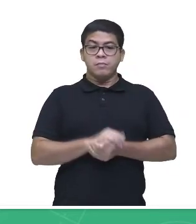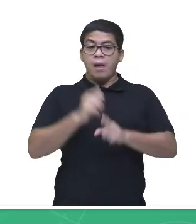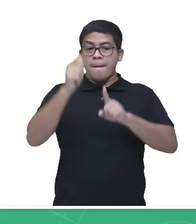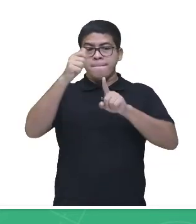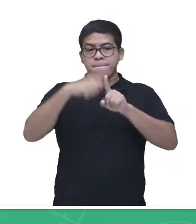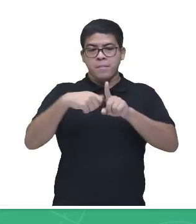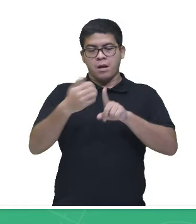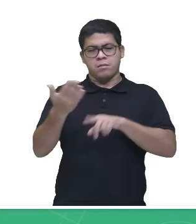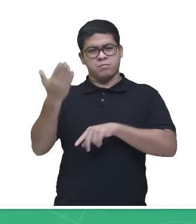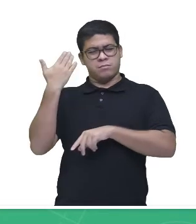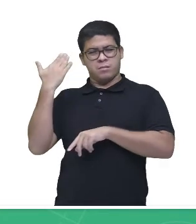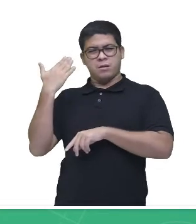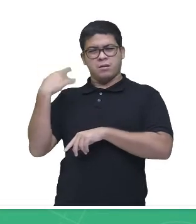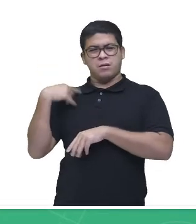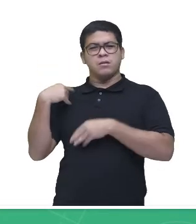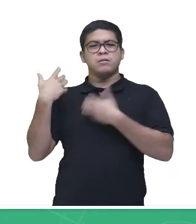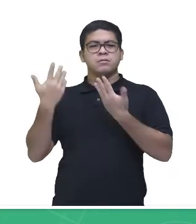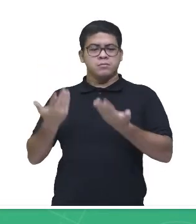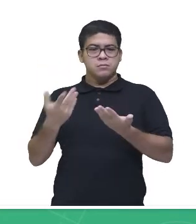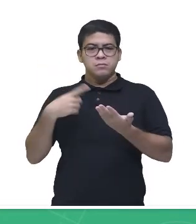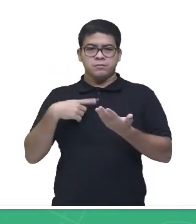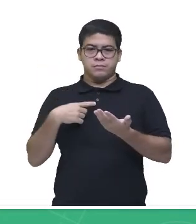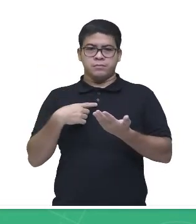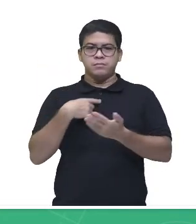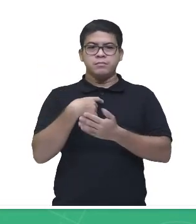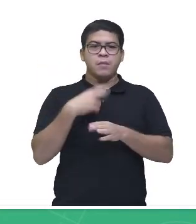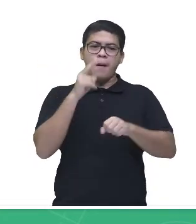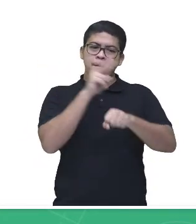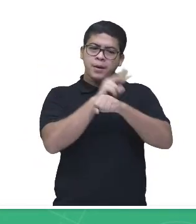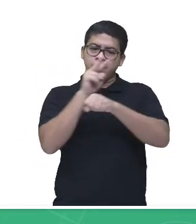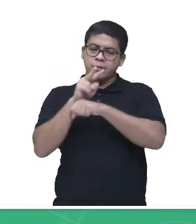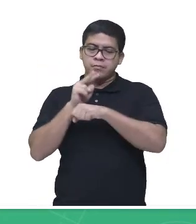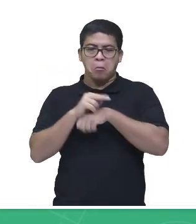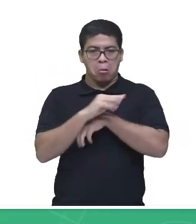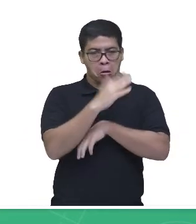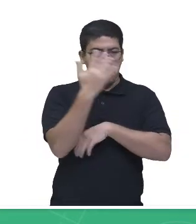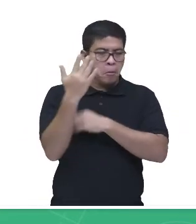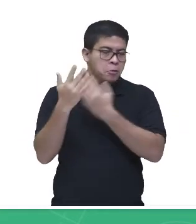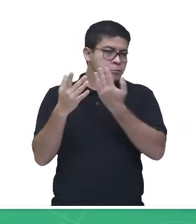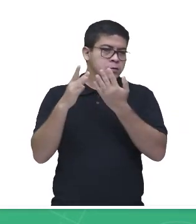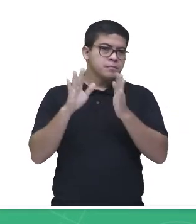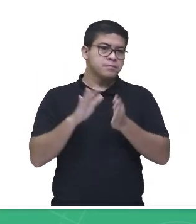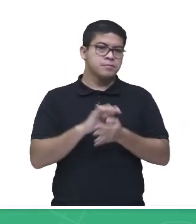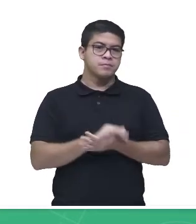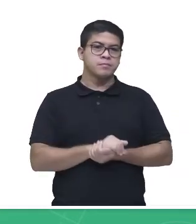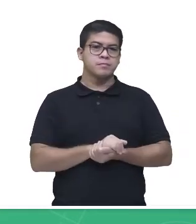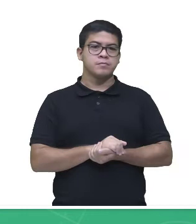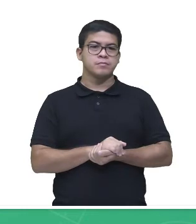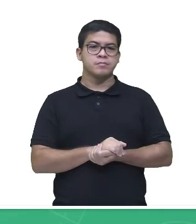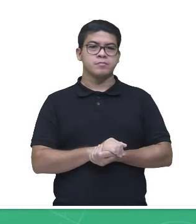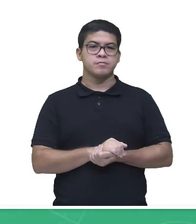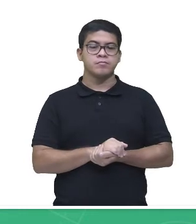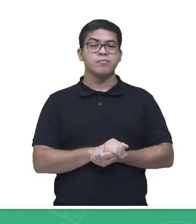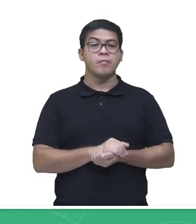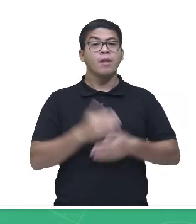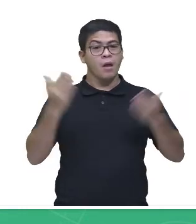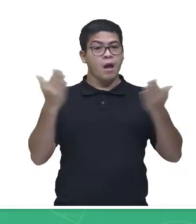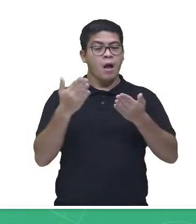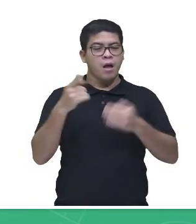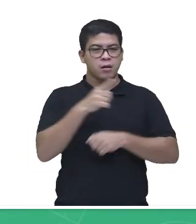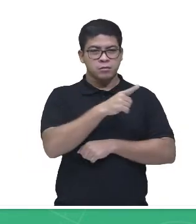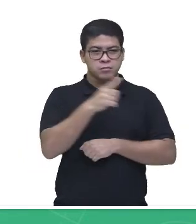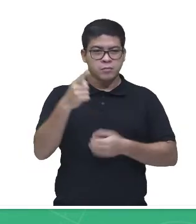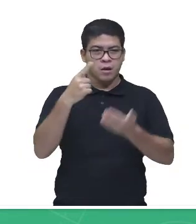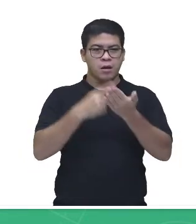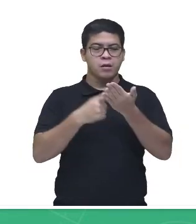e Ana han dicho sí para tal, tal e tal. Ok? Muito bem. Pessoal, agora eu convido vocês